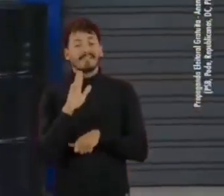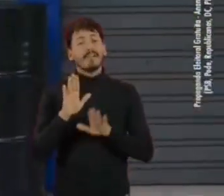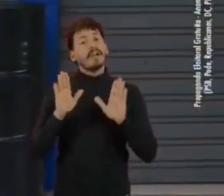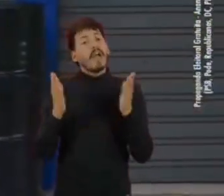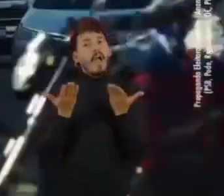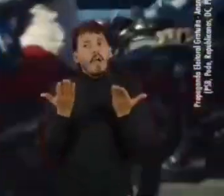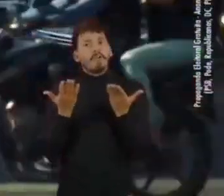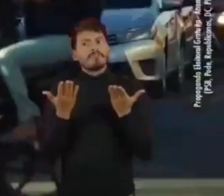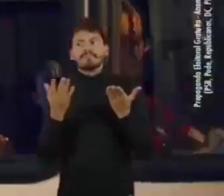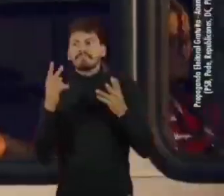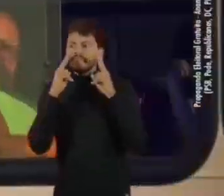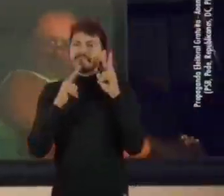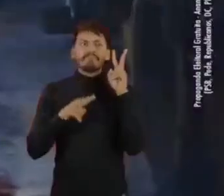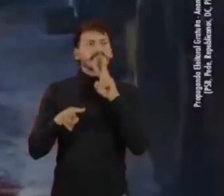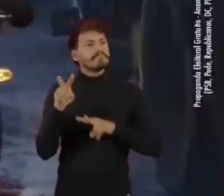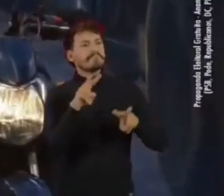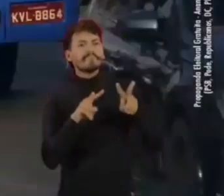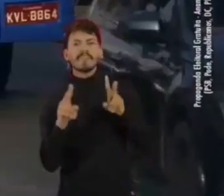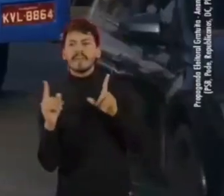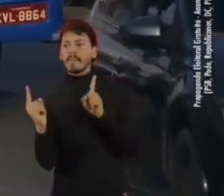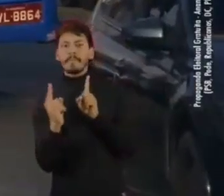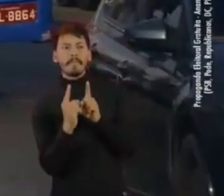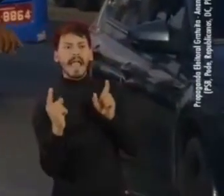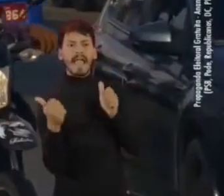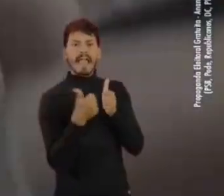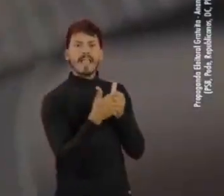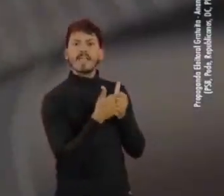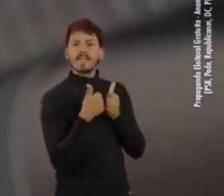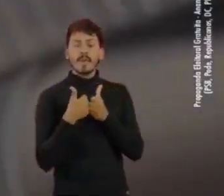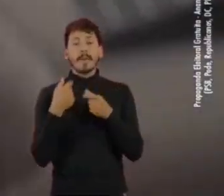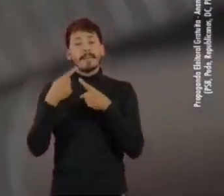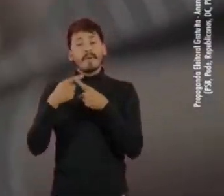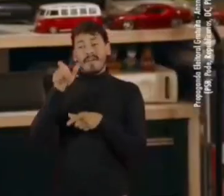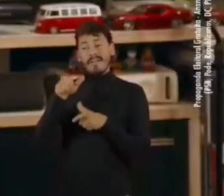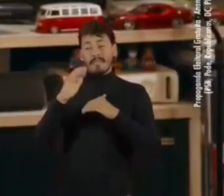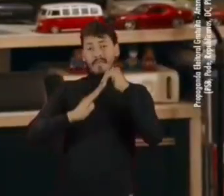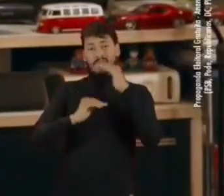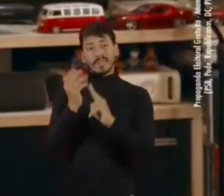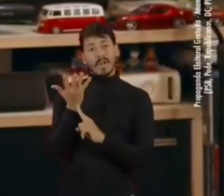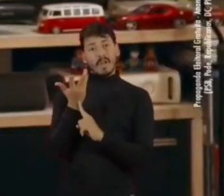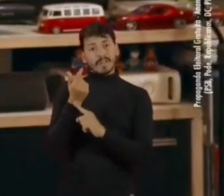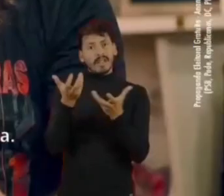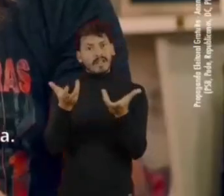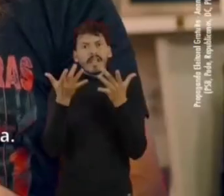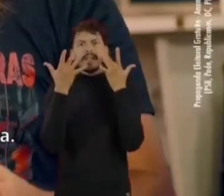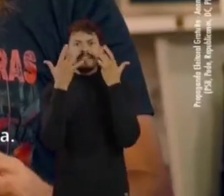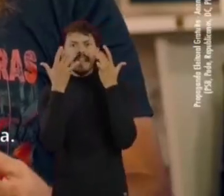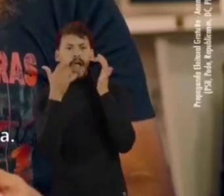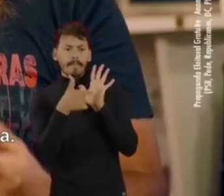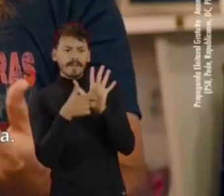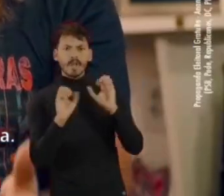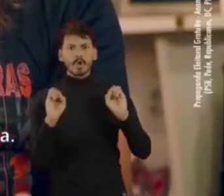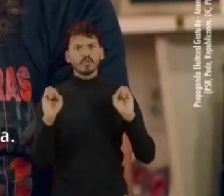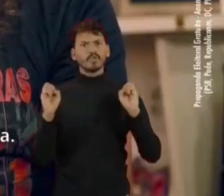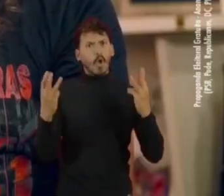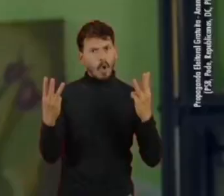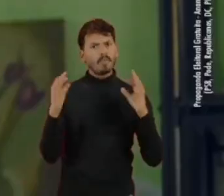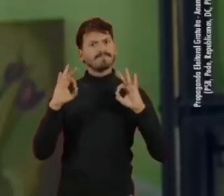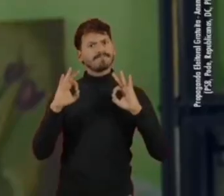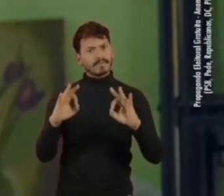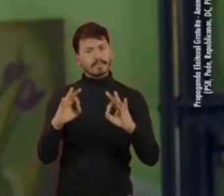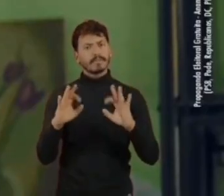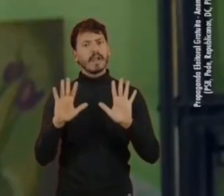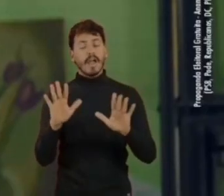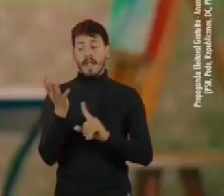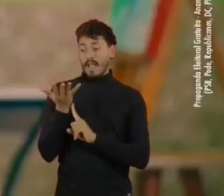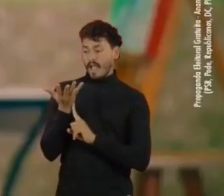situação. Agora não, tá tudo mais próximo. Porque o artista, ele quer o teatro. Ele quer apresentar um show no lugar de ponta.